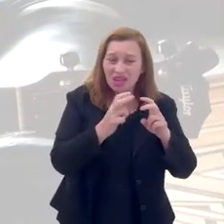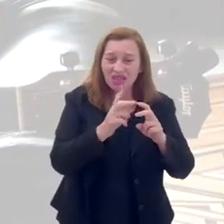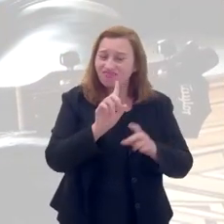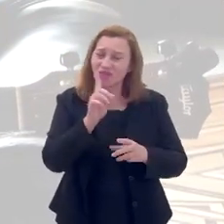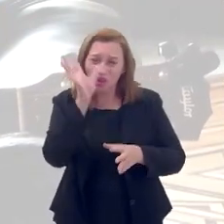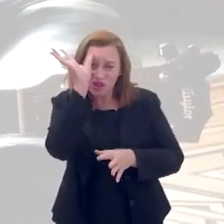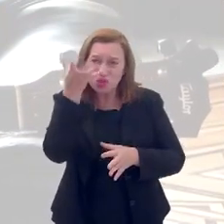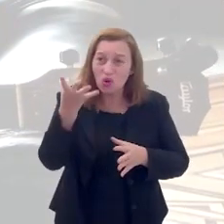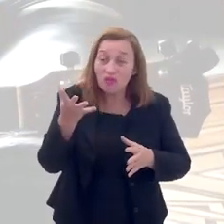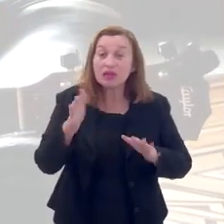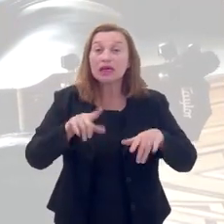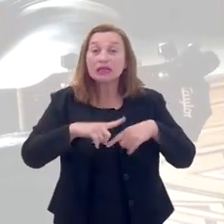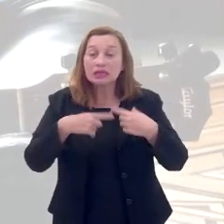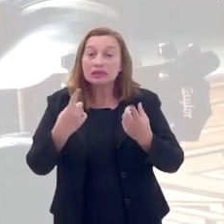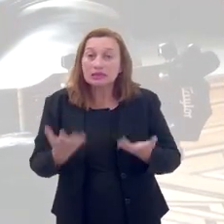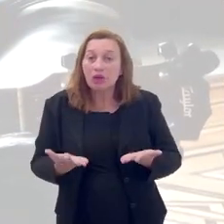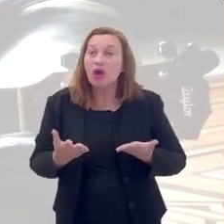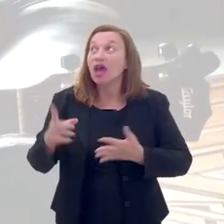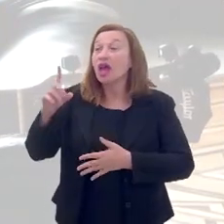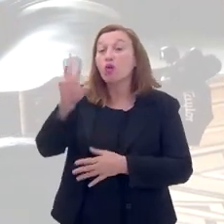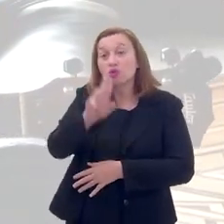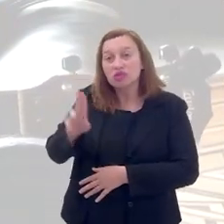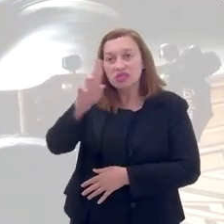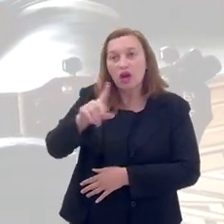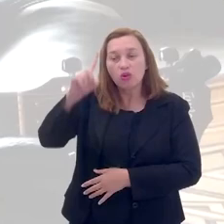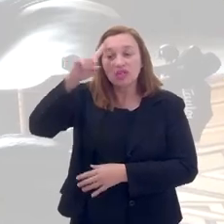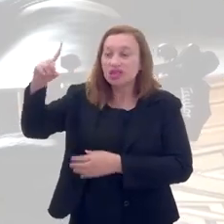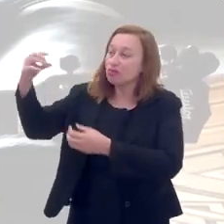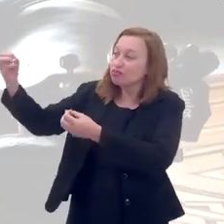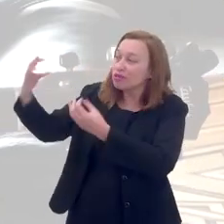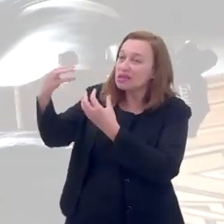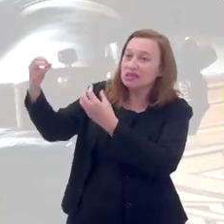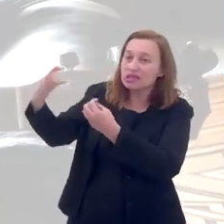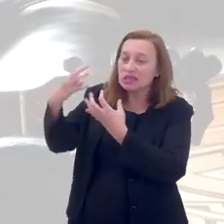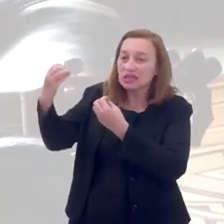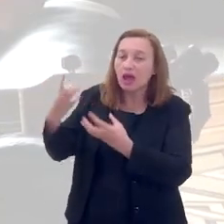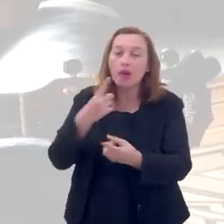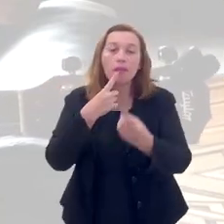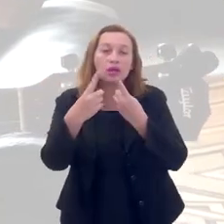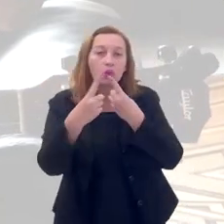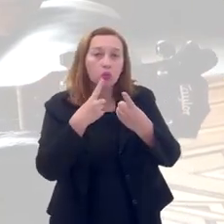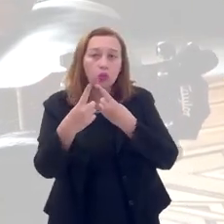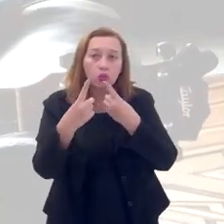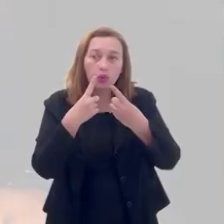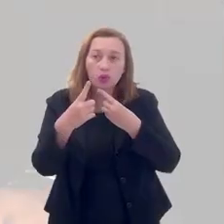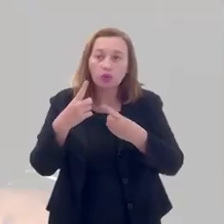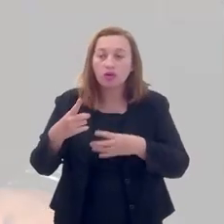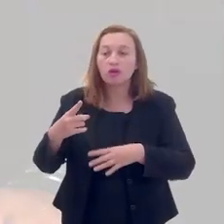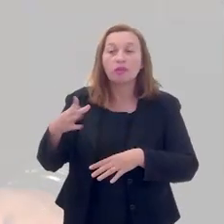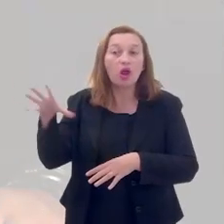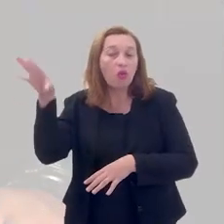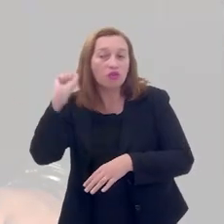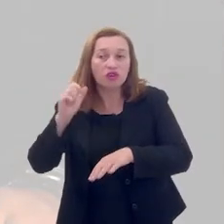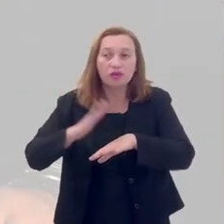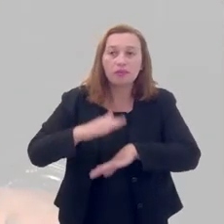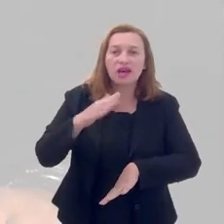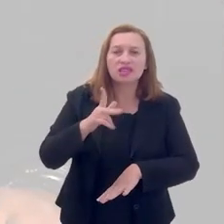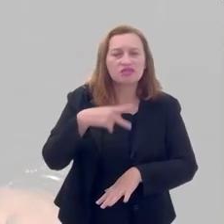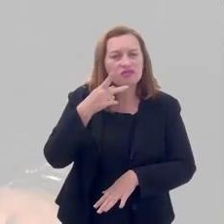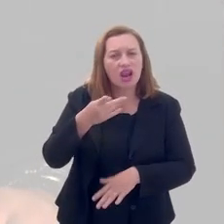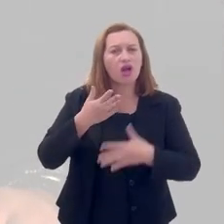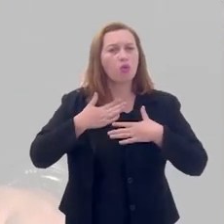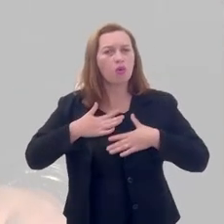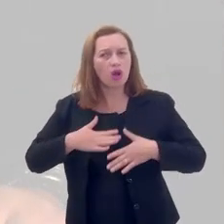a capacidade de usar aquilo que Deus nos ensina Não é para ter diálogo para ouvir mais não é e falar com